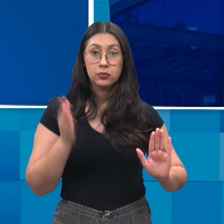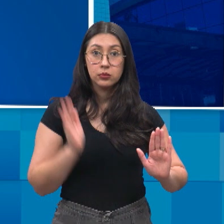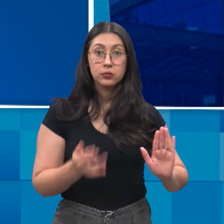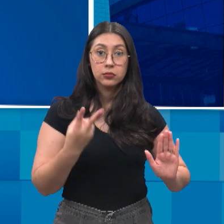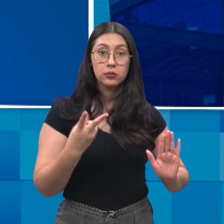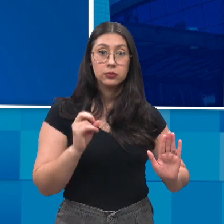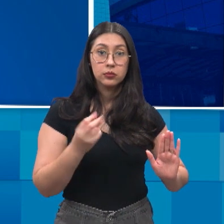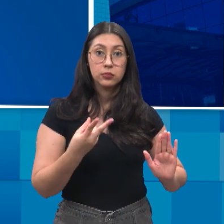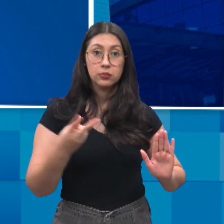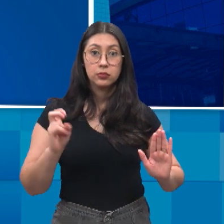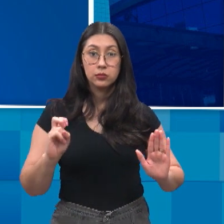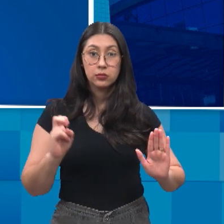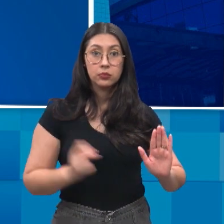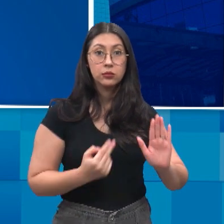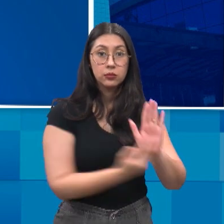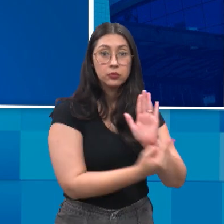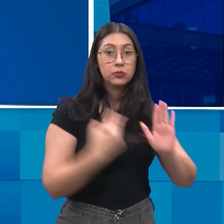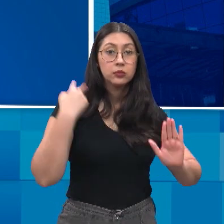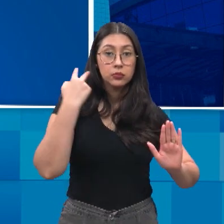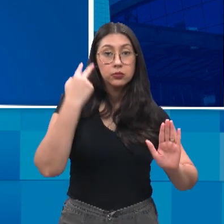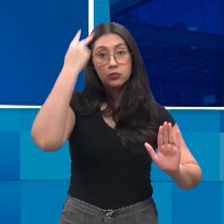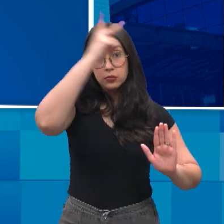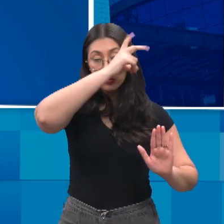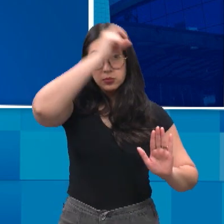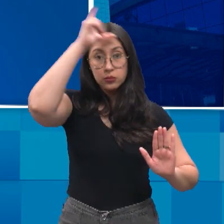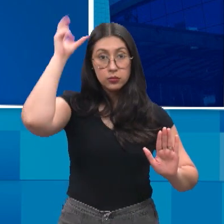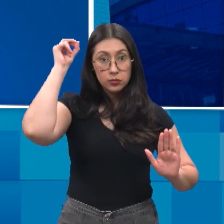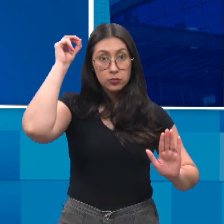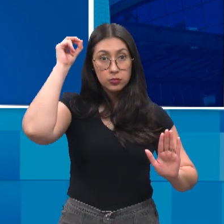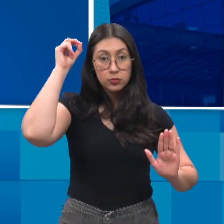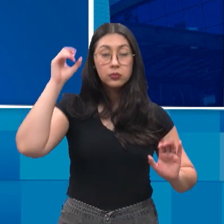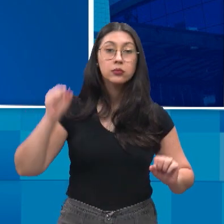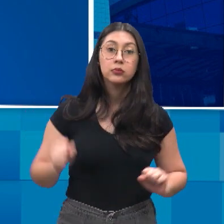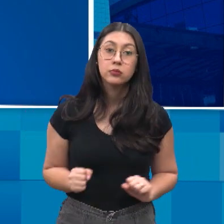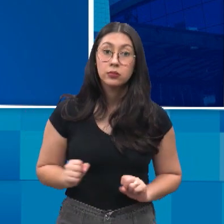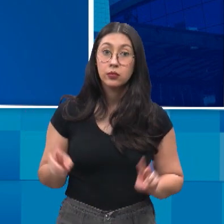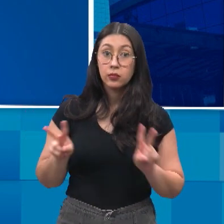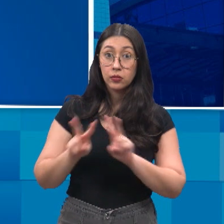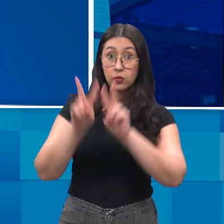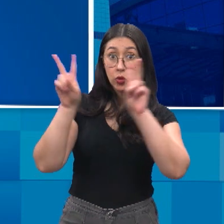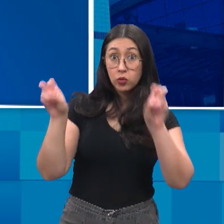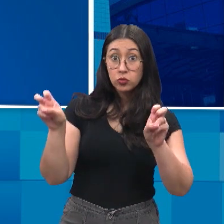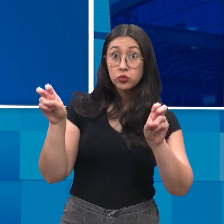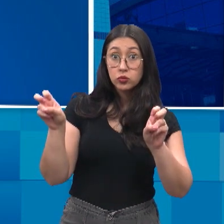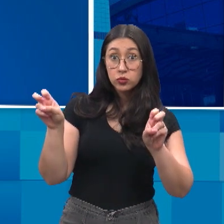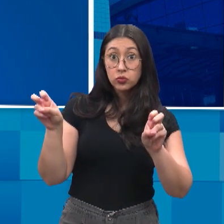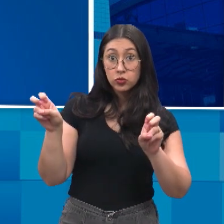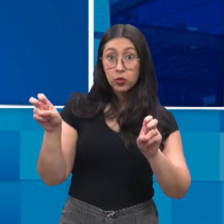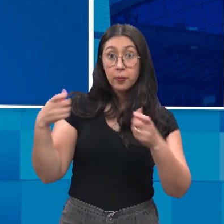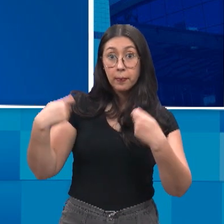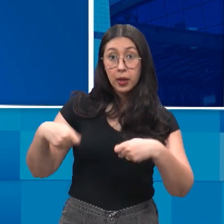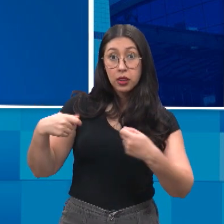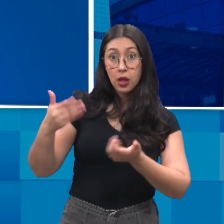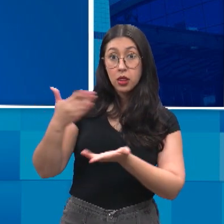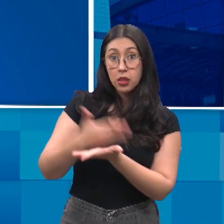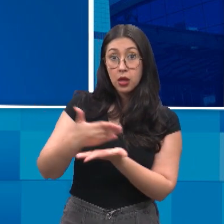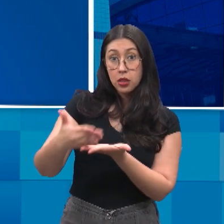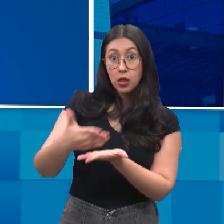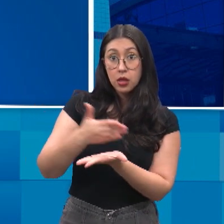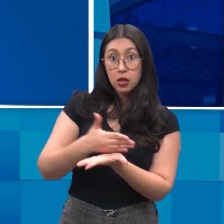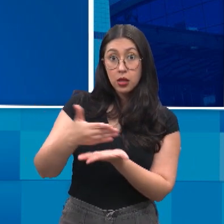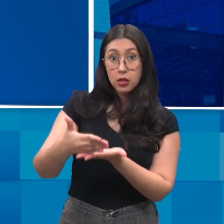autoria Poder Executivo. Dispõe sobre ratificação do instrumento de alteração